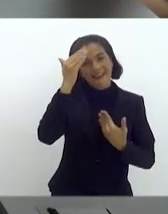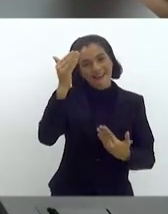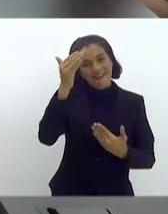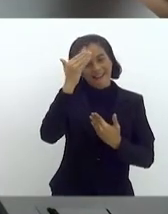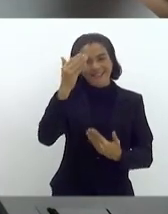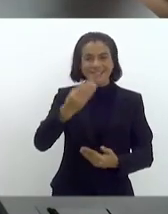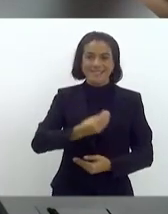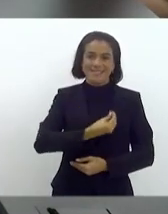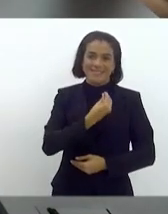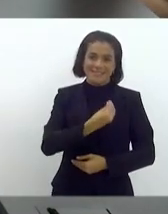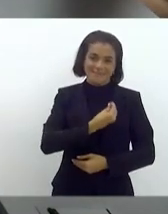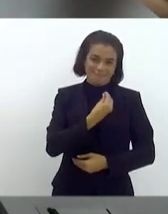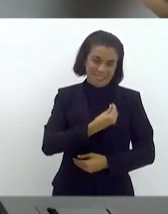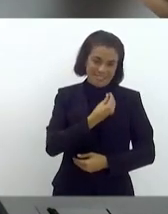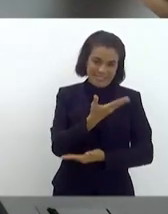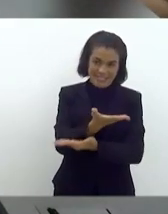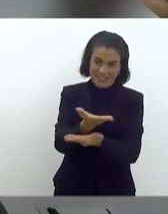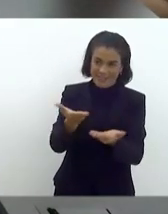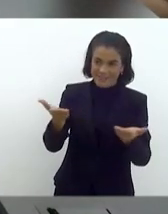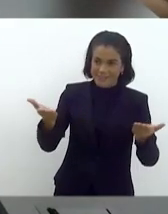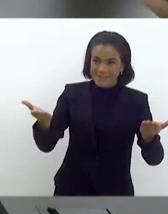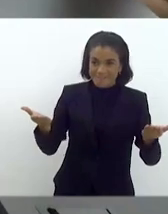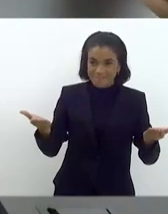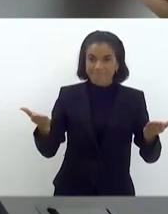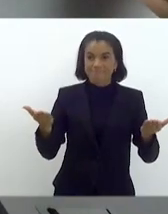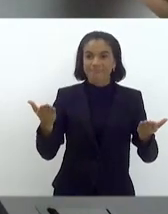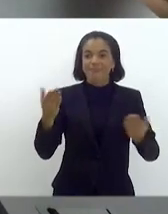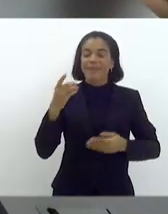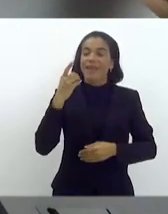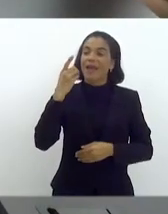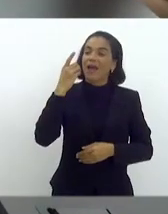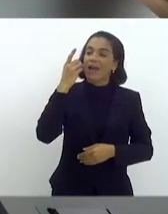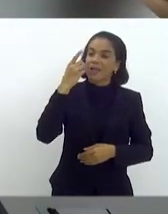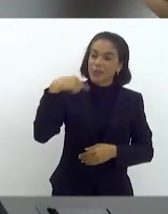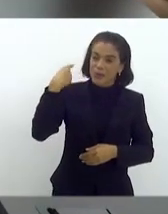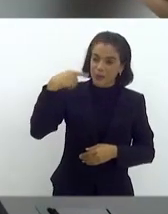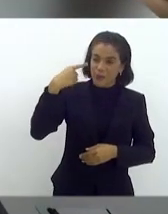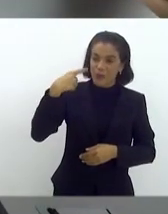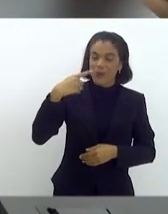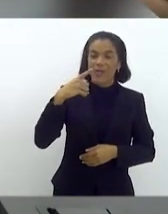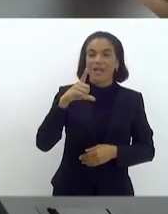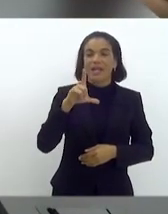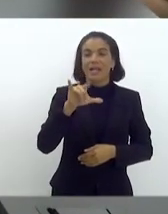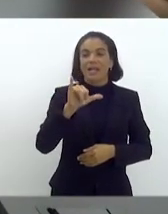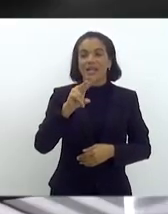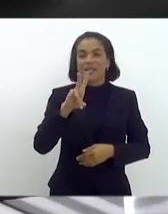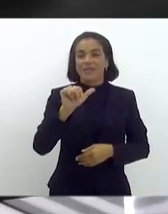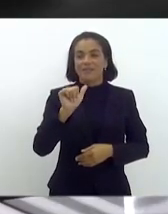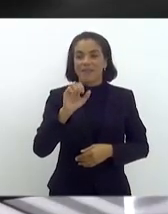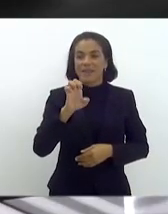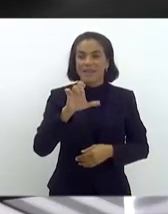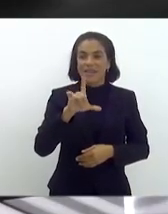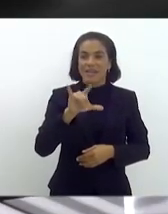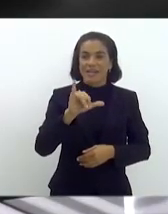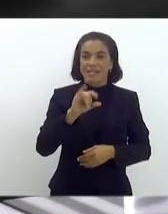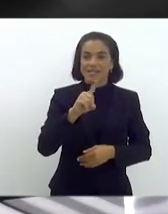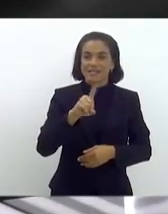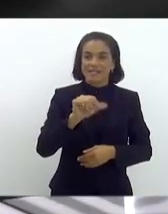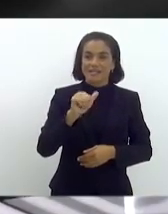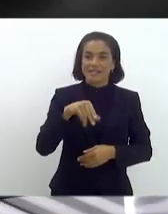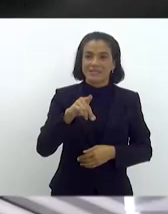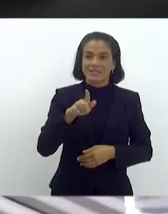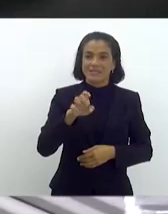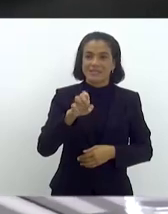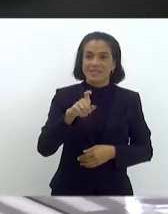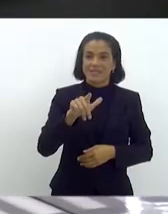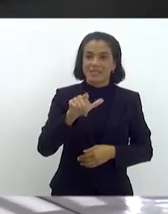a presença de vocês aqui a doutora Lívia a Dra Elisângela a doutora Natasha com